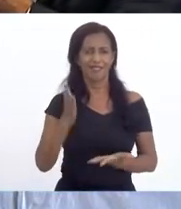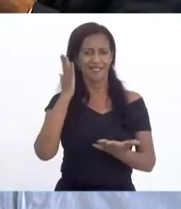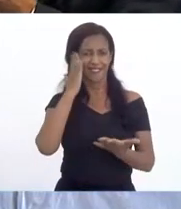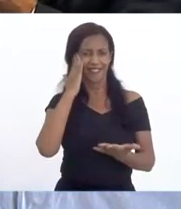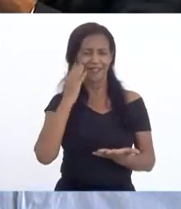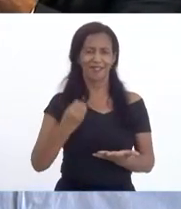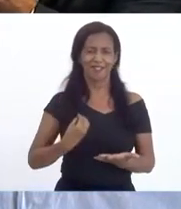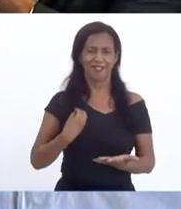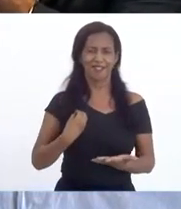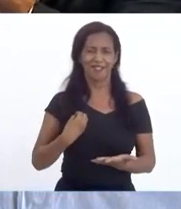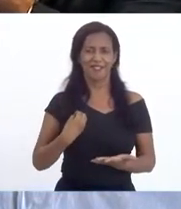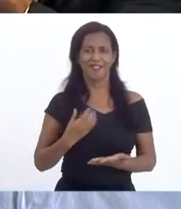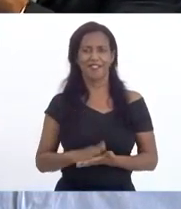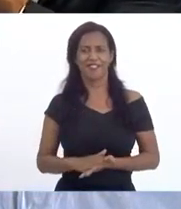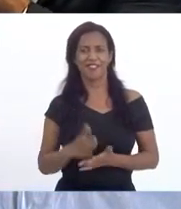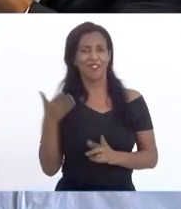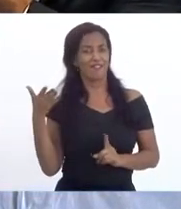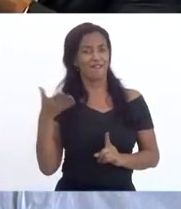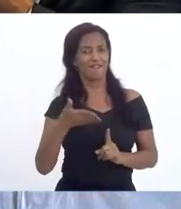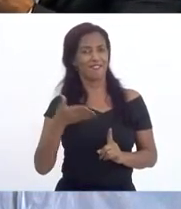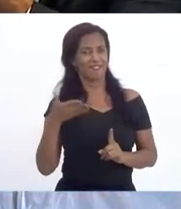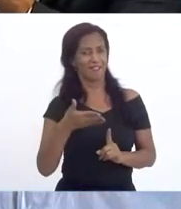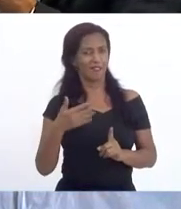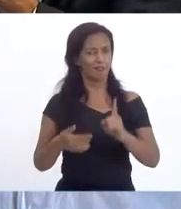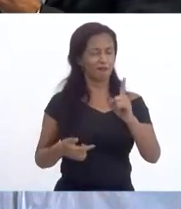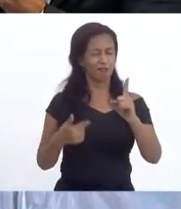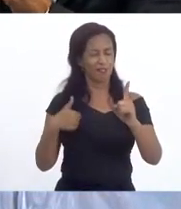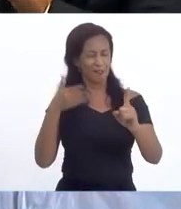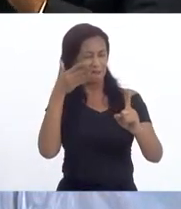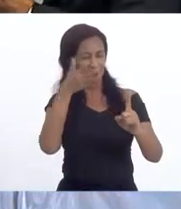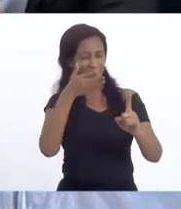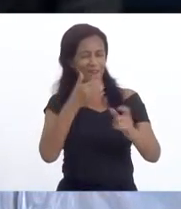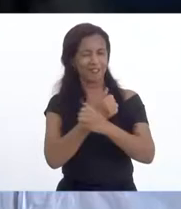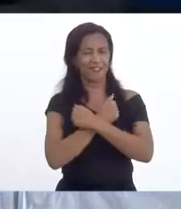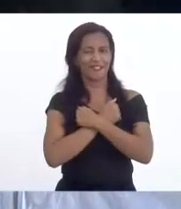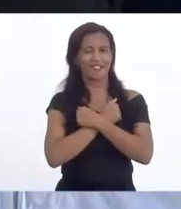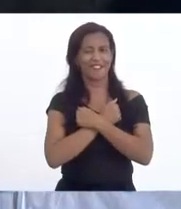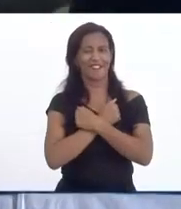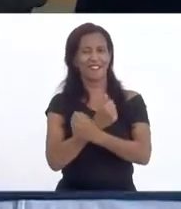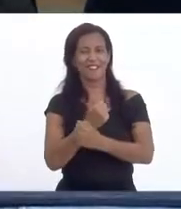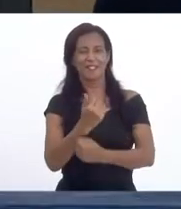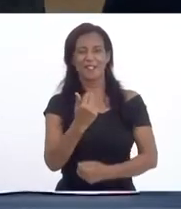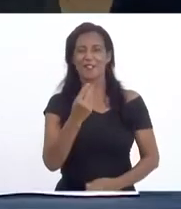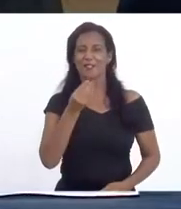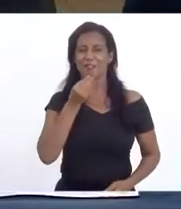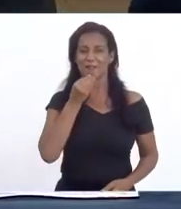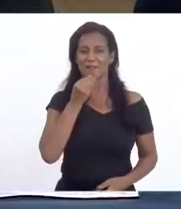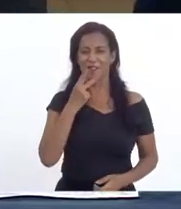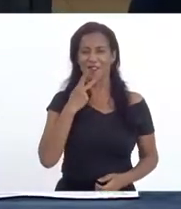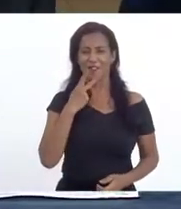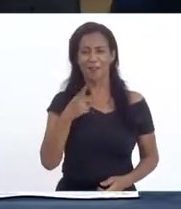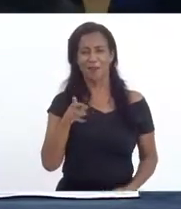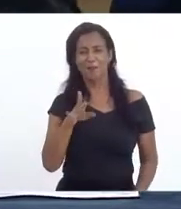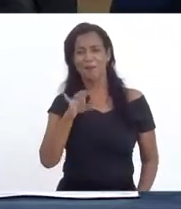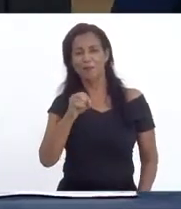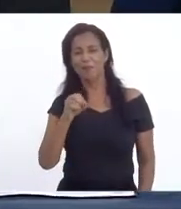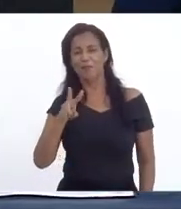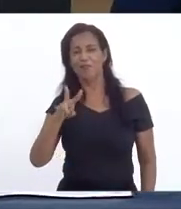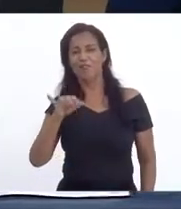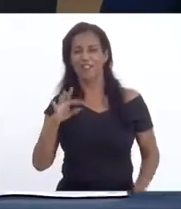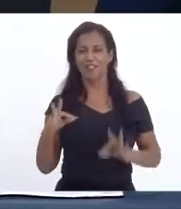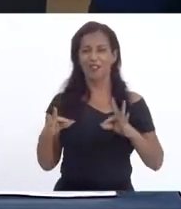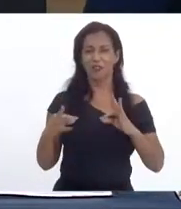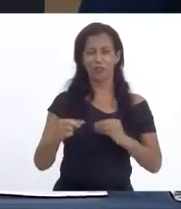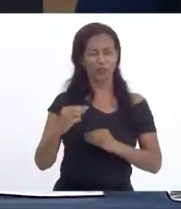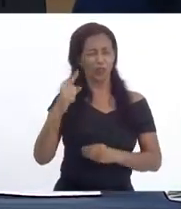gente vive de benchmark, de referência. Você é minha referência. Um grande abraço. E não podia deixar de falar que Bruno Viana todo